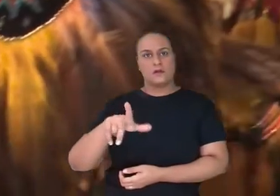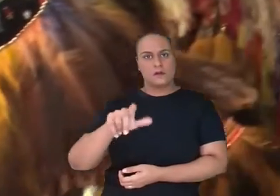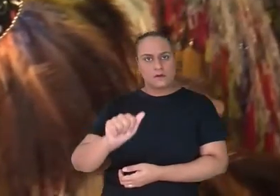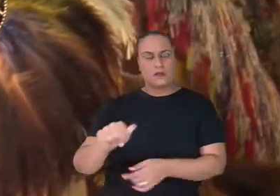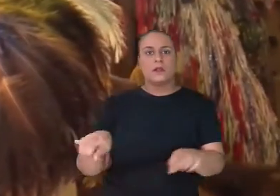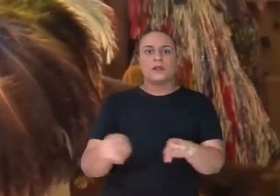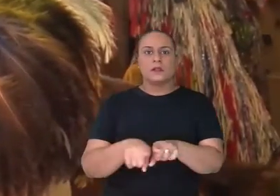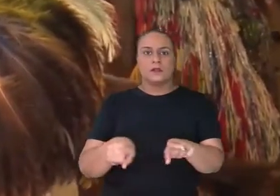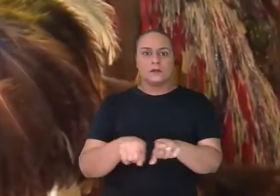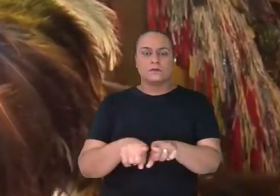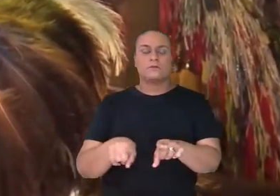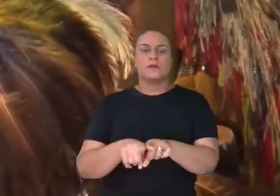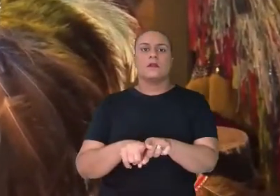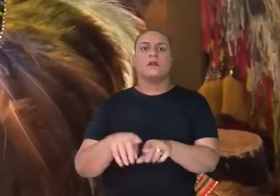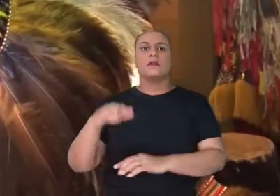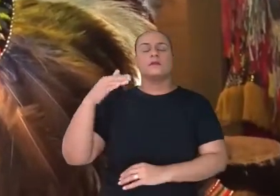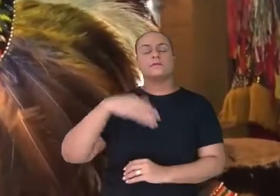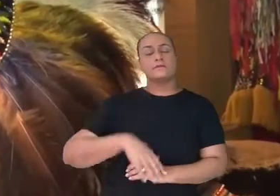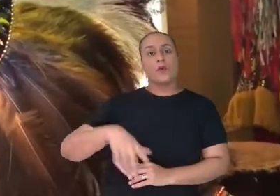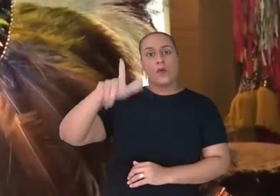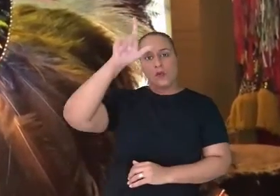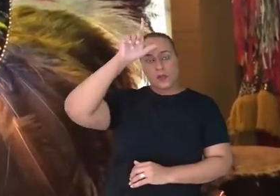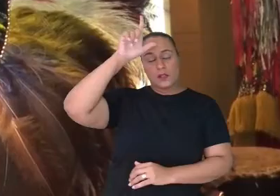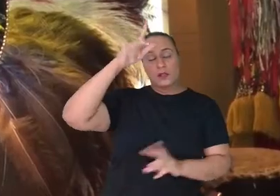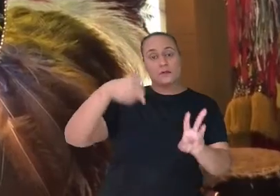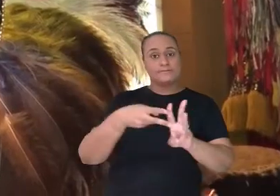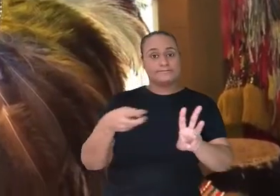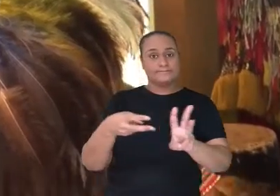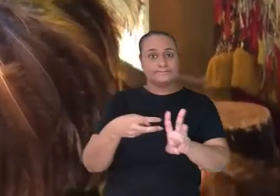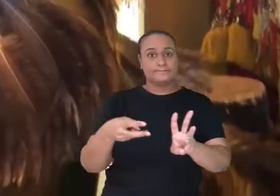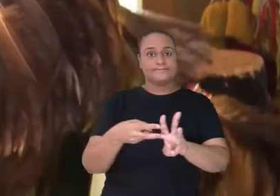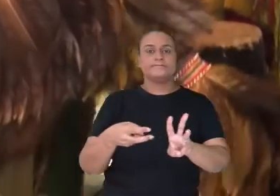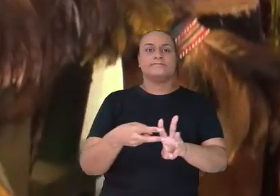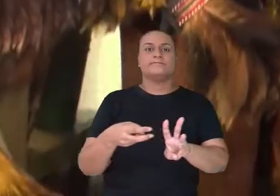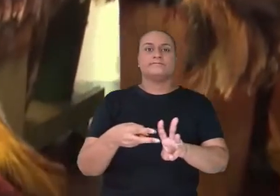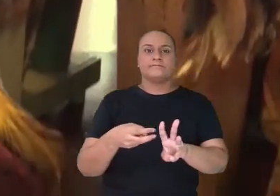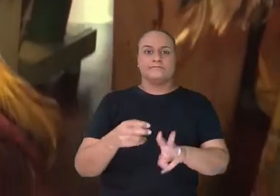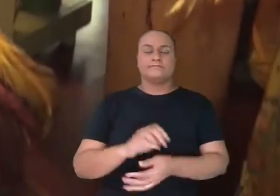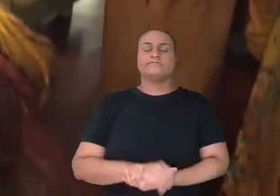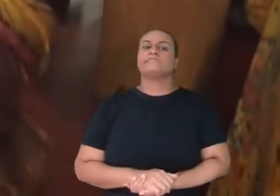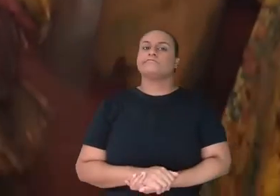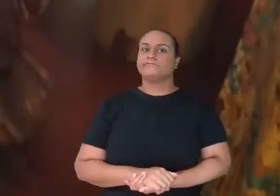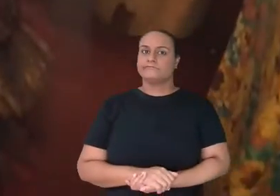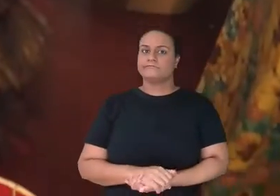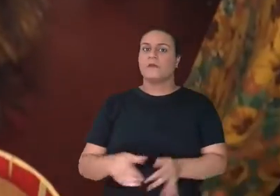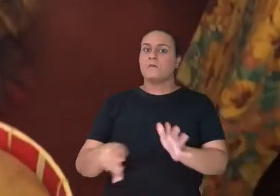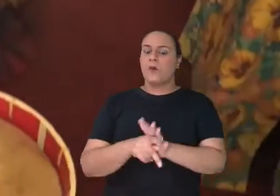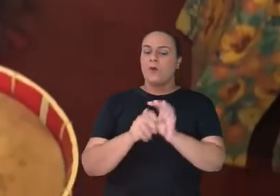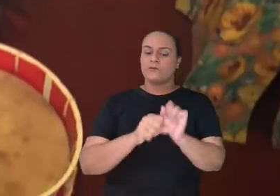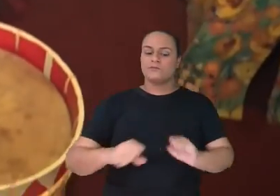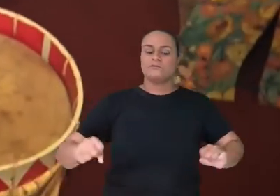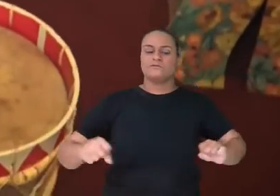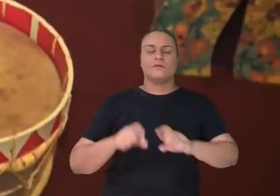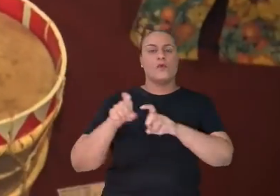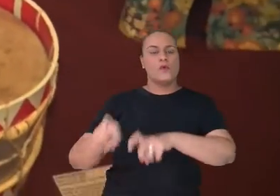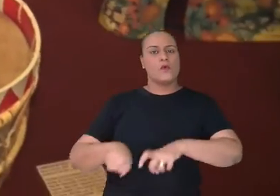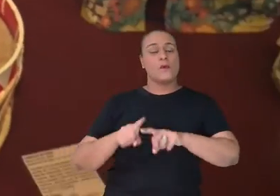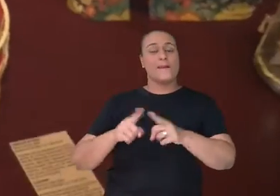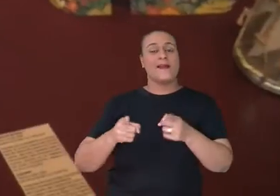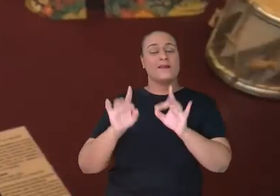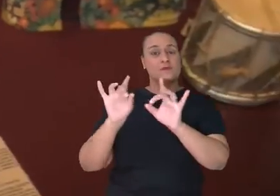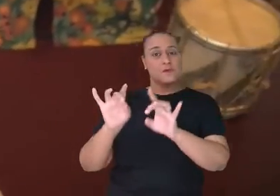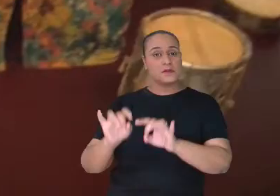pena, que faz do parte maracatu rural, né? Ele faz parte do maracatu rural, mas esse em